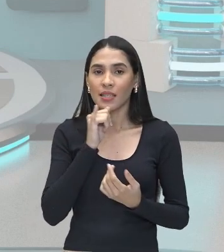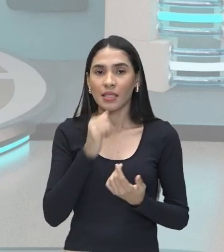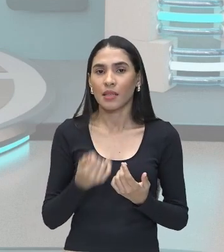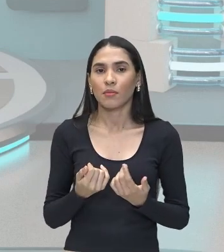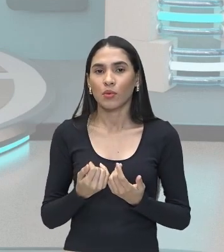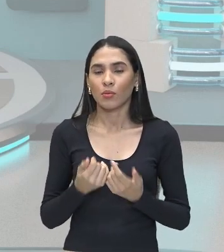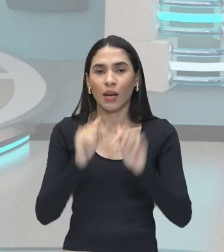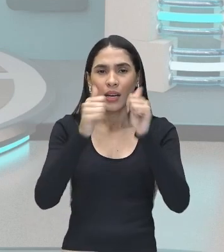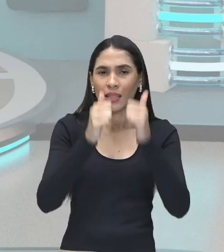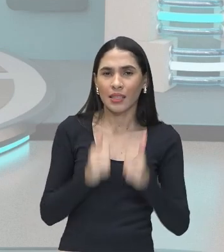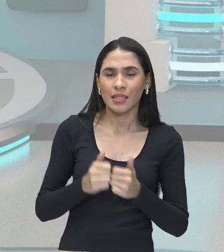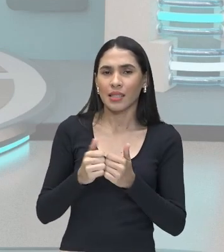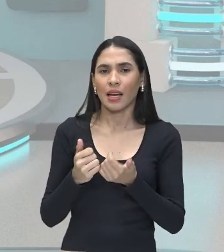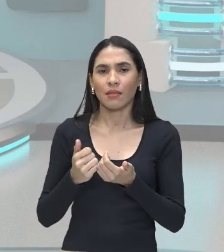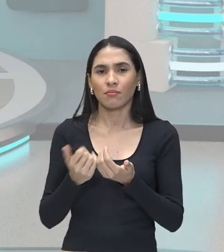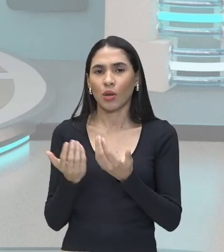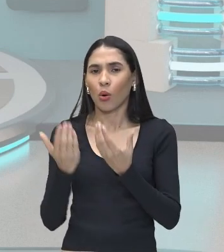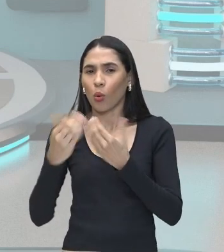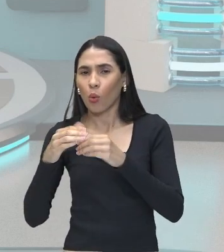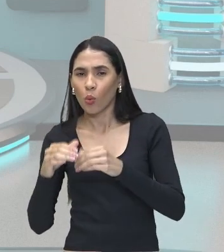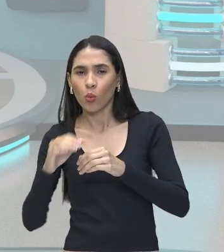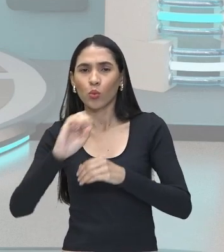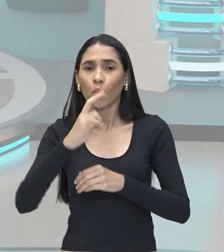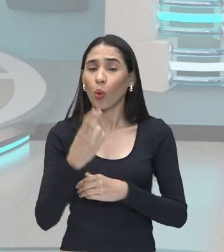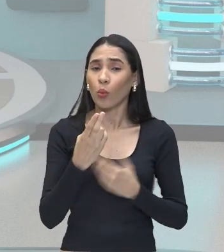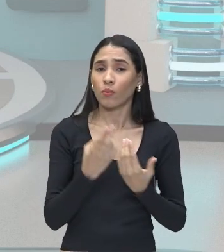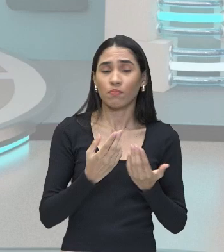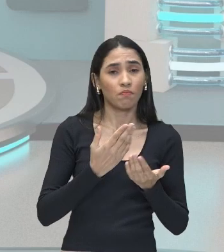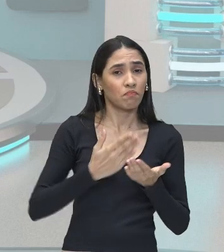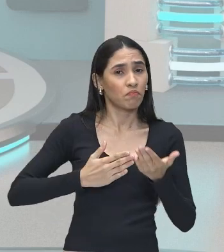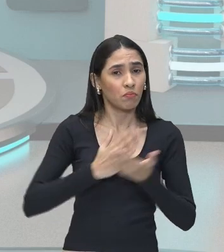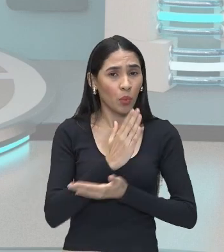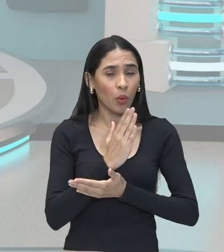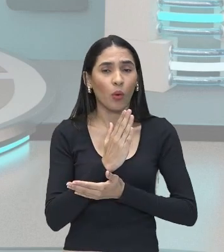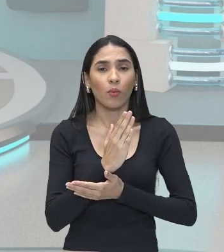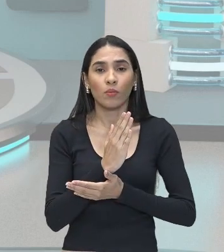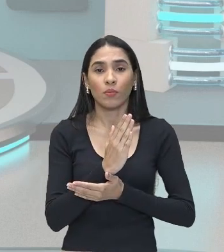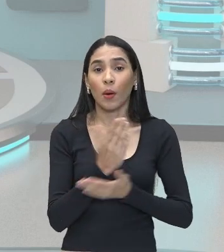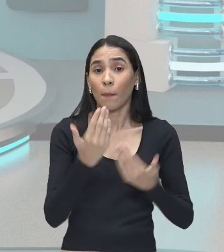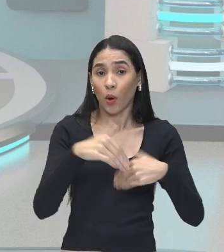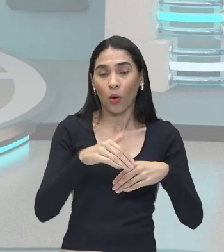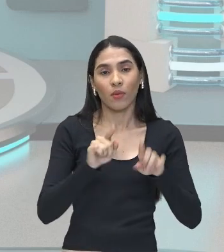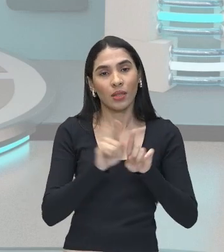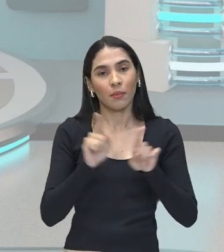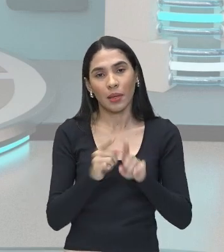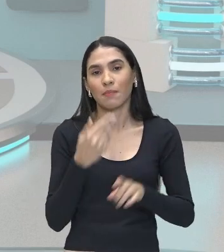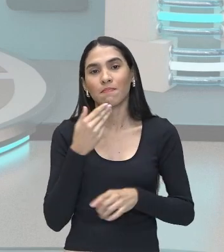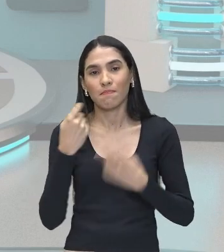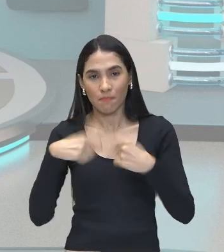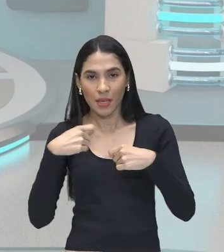exames, concursos, fazer alguma prova, sempre essa escrita formal será solicitada. Então é